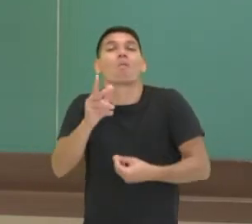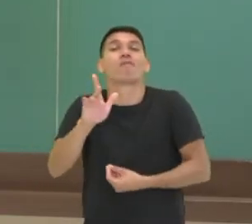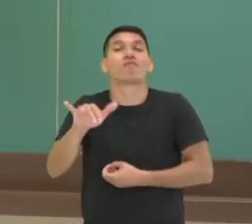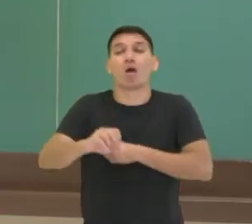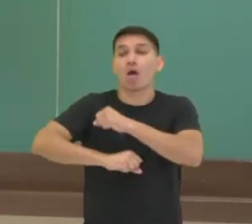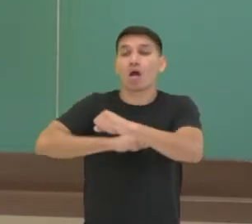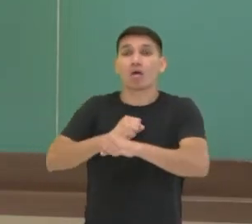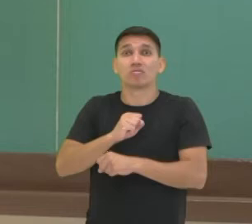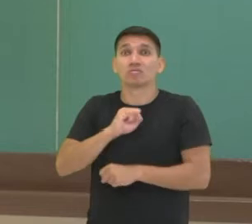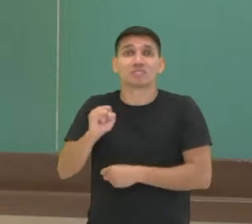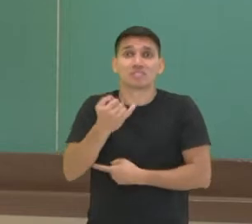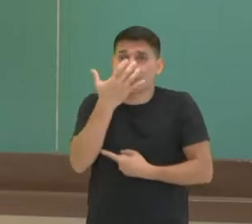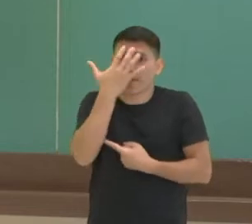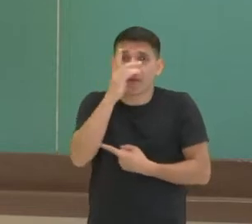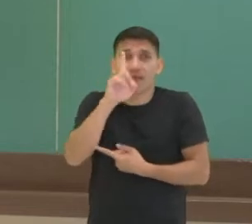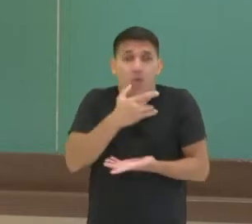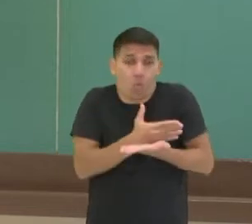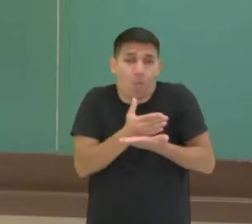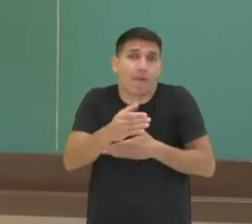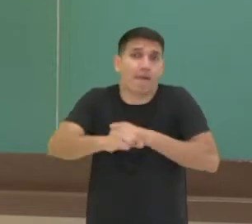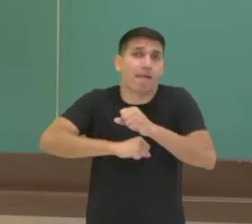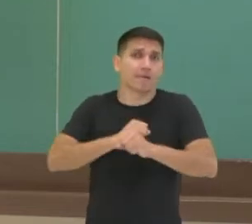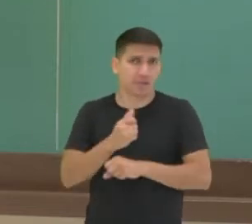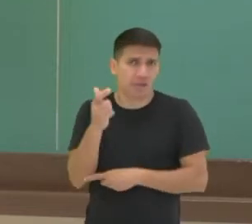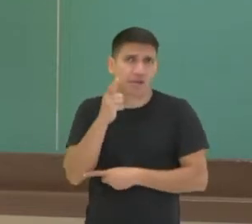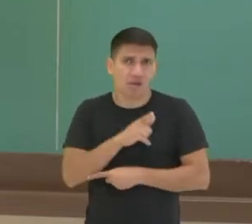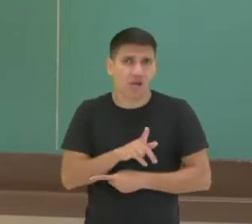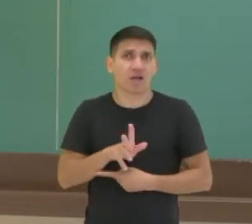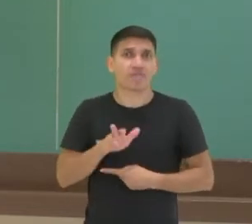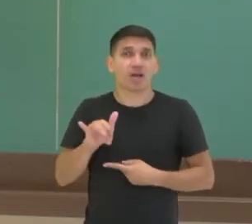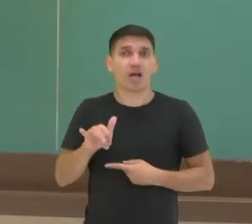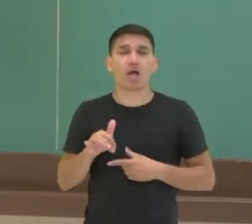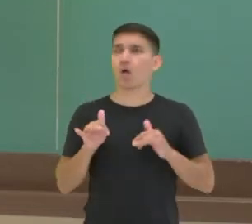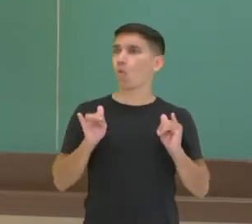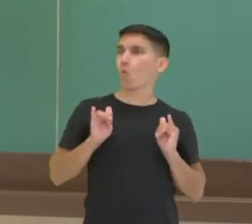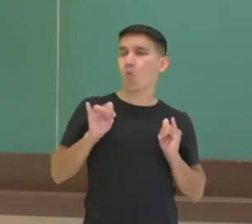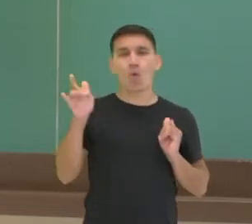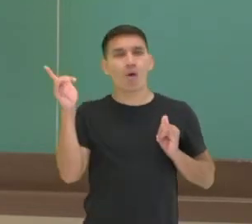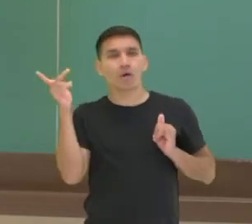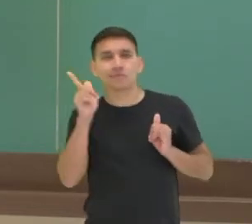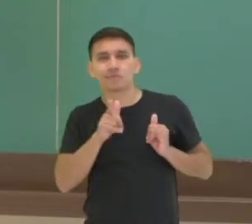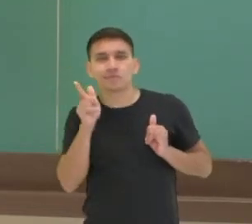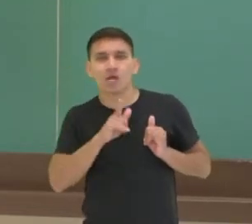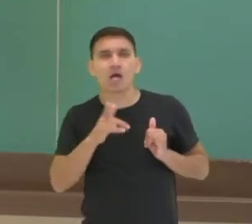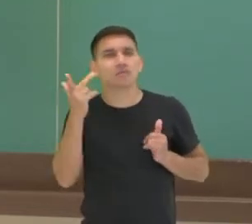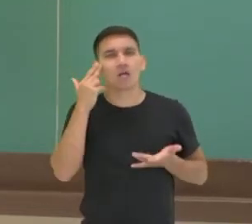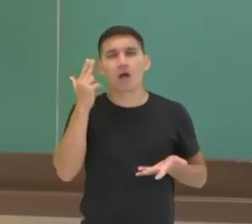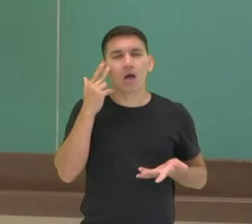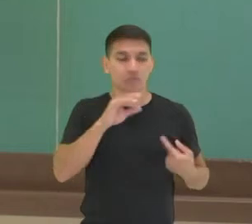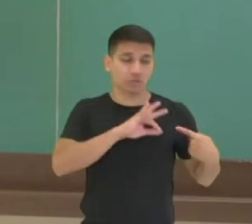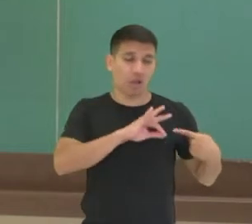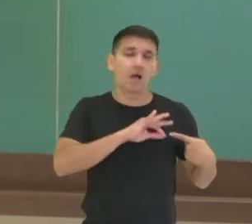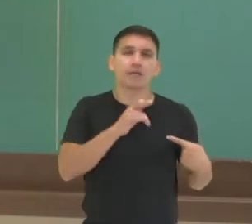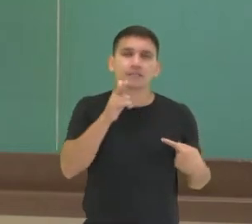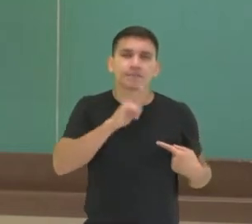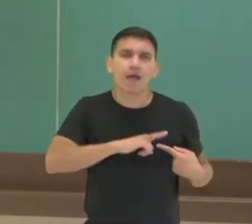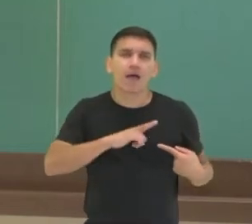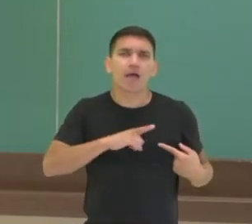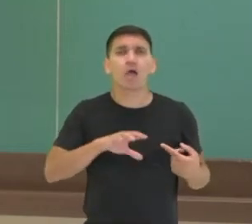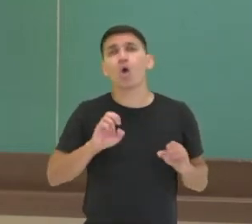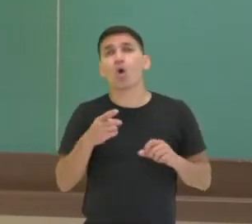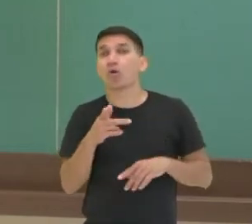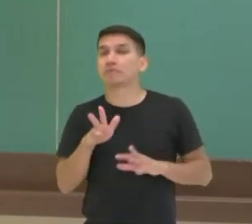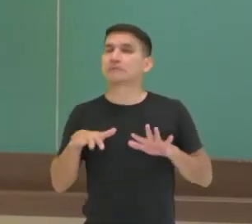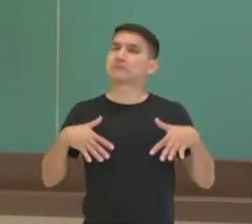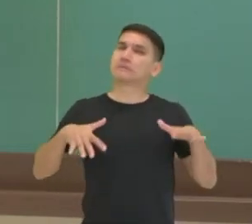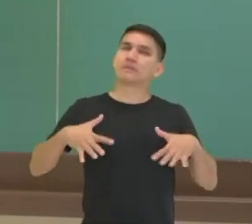mês de fevereiro é o início do ano, será que ela vai passar com folga, sossegada, financeiramente falando? Ou será que ela vai passar apertada,